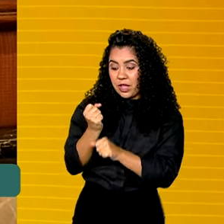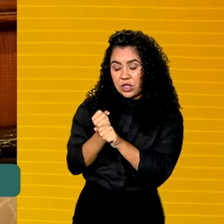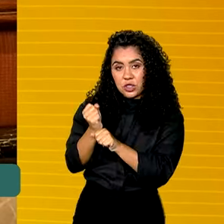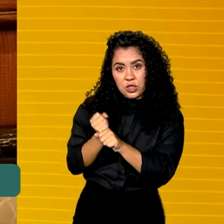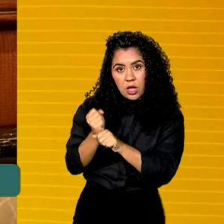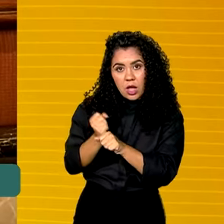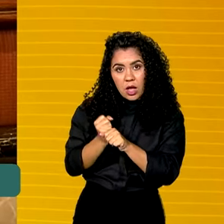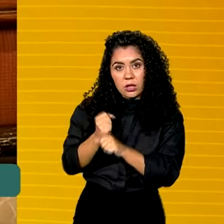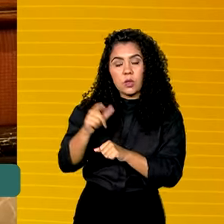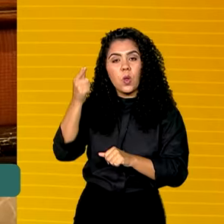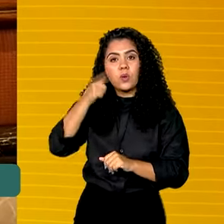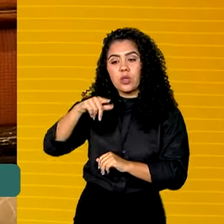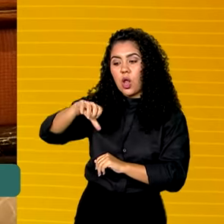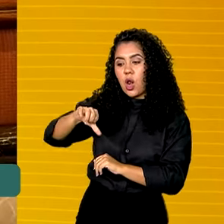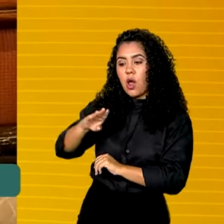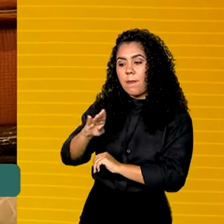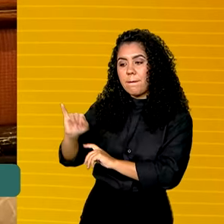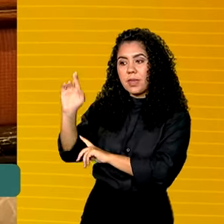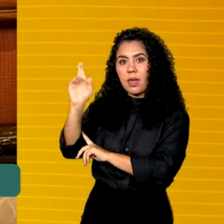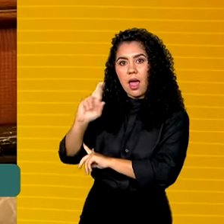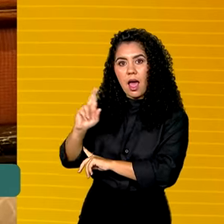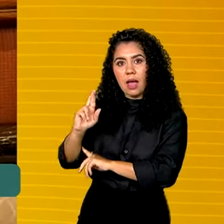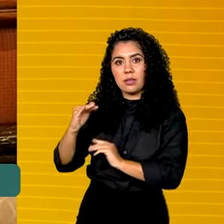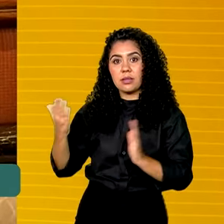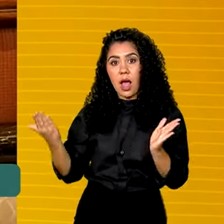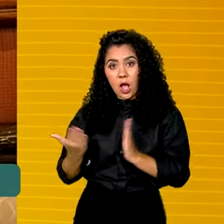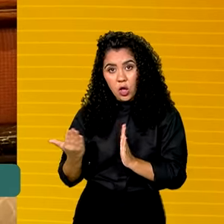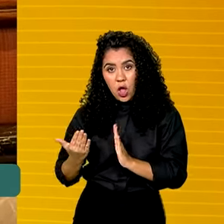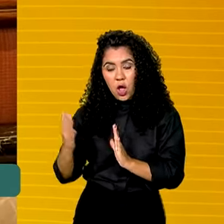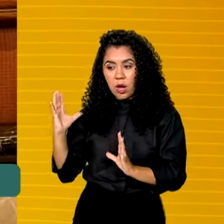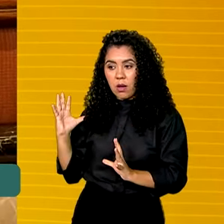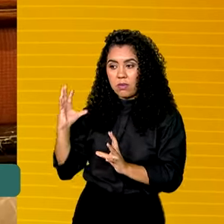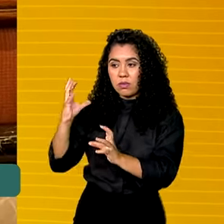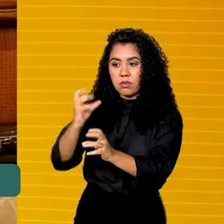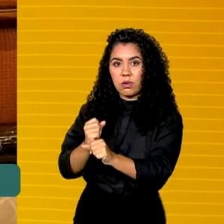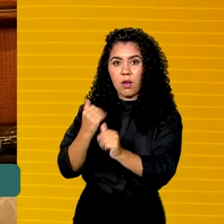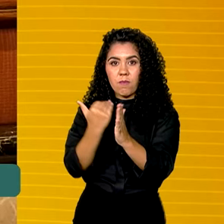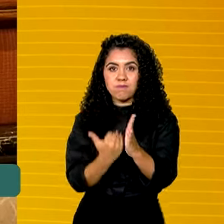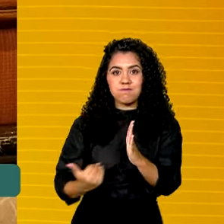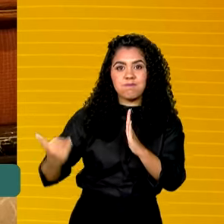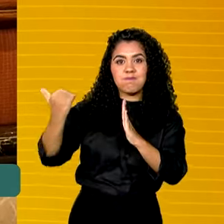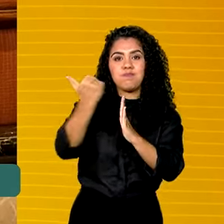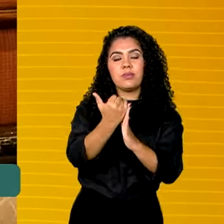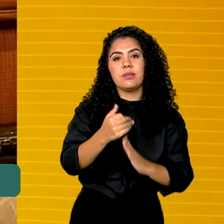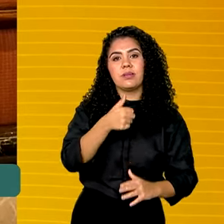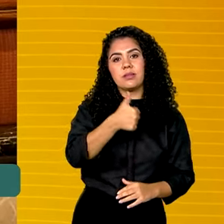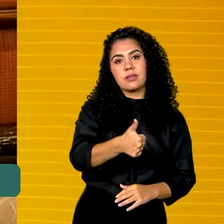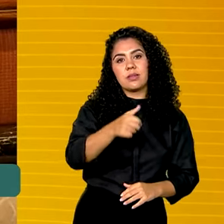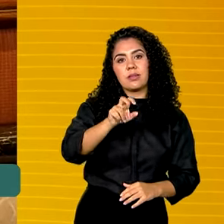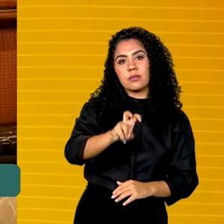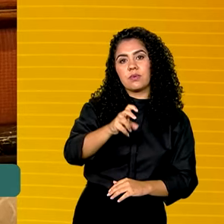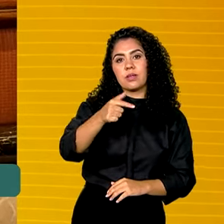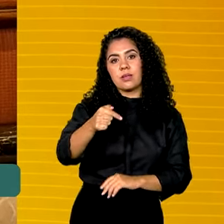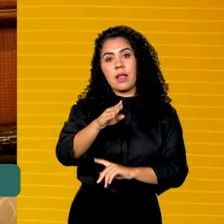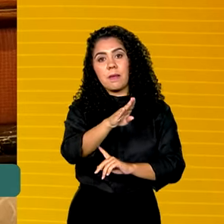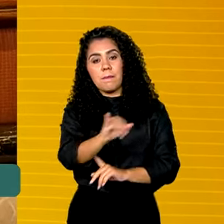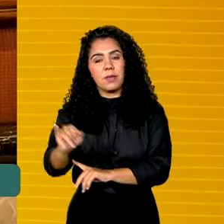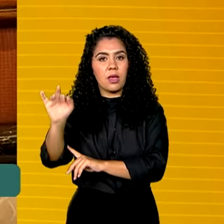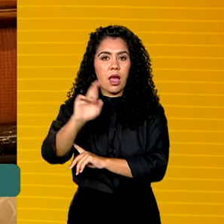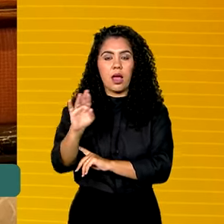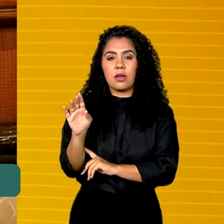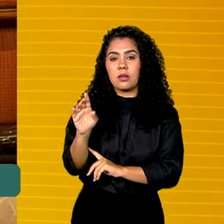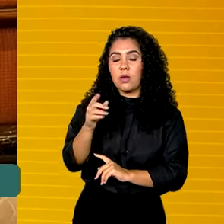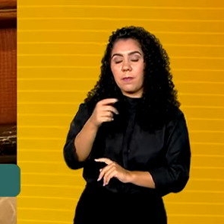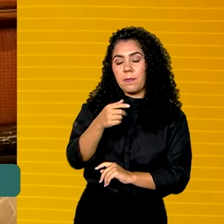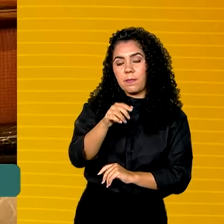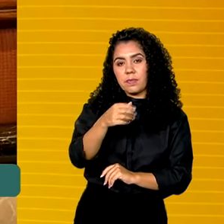Bilhões de Dólares de balança comercial para 157 Bilhões de Dólares o